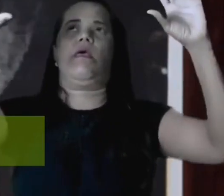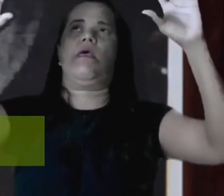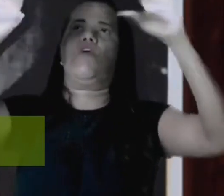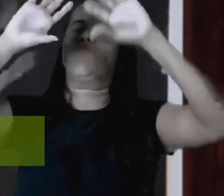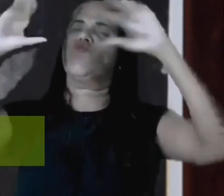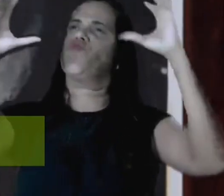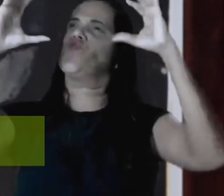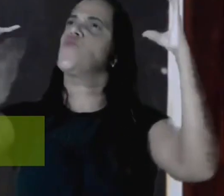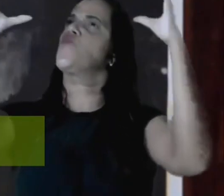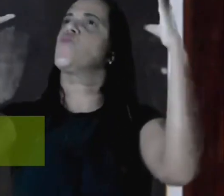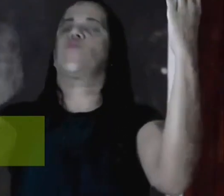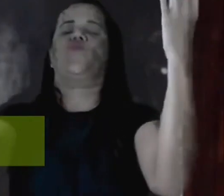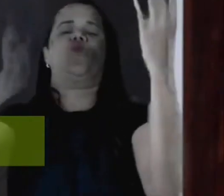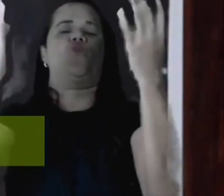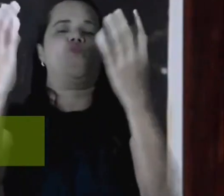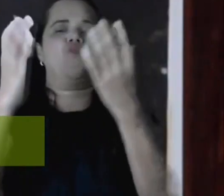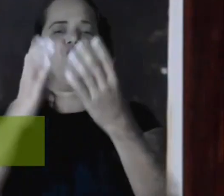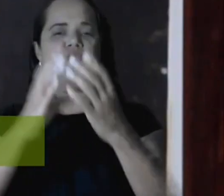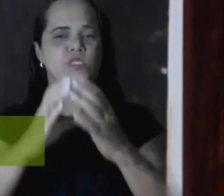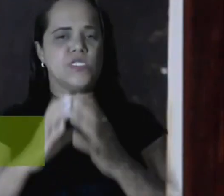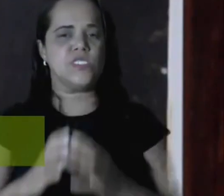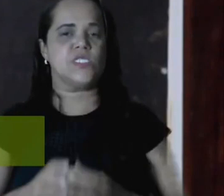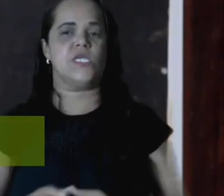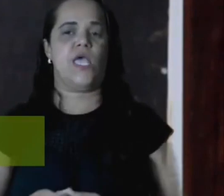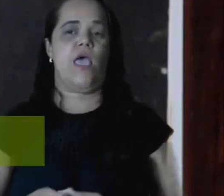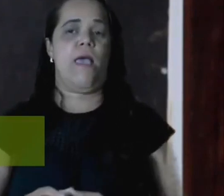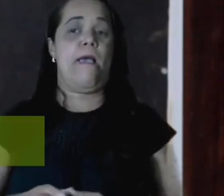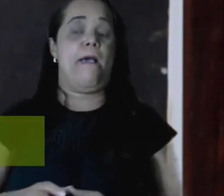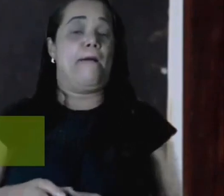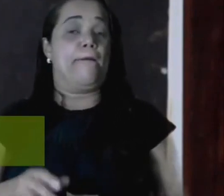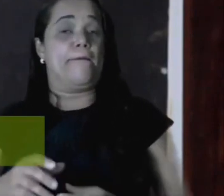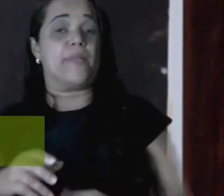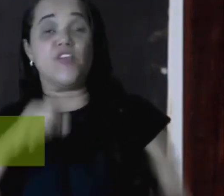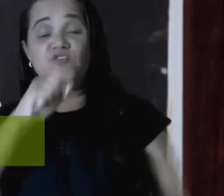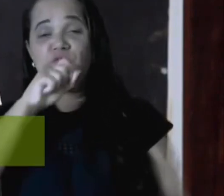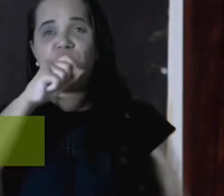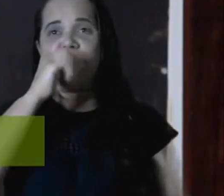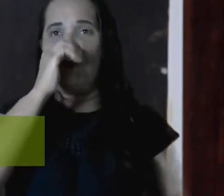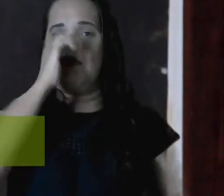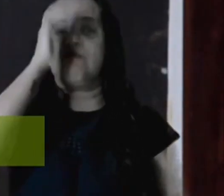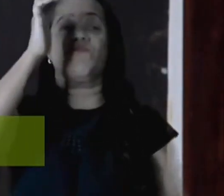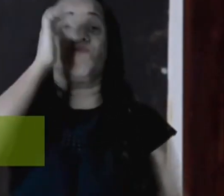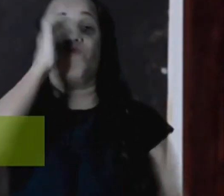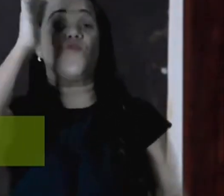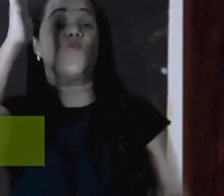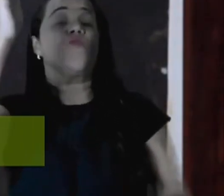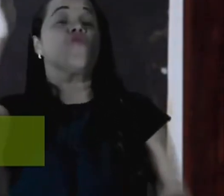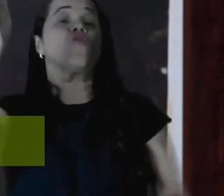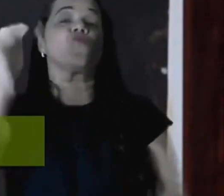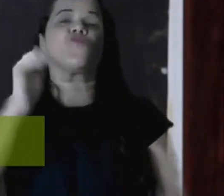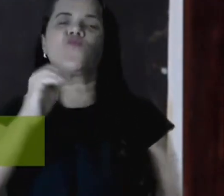também, pelas rosas no caminho e os espinhos